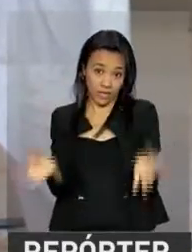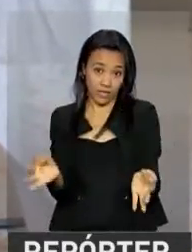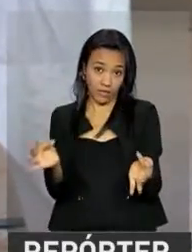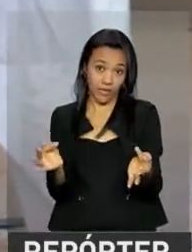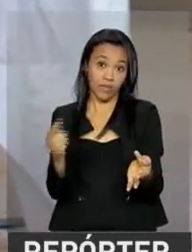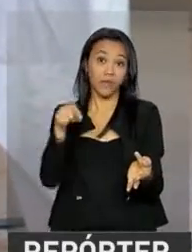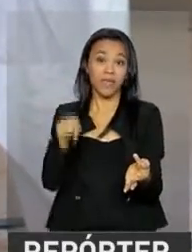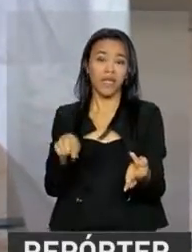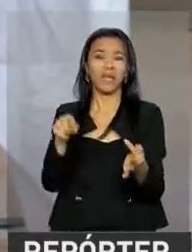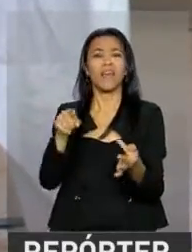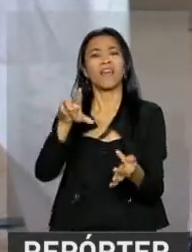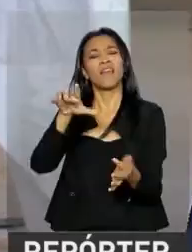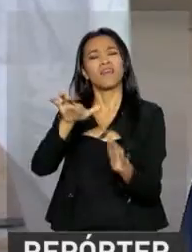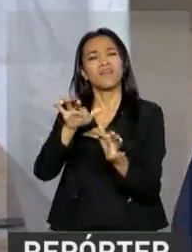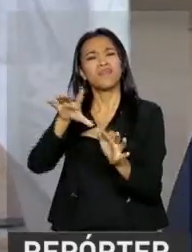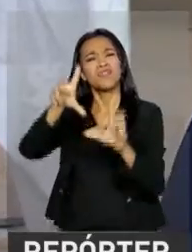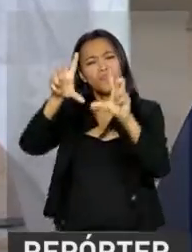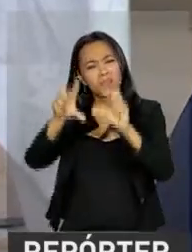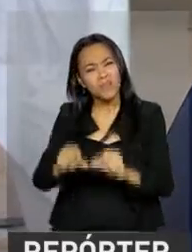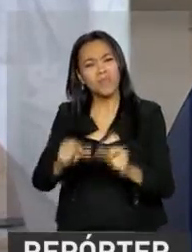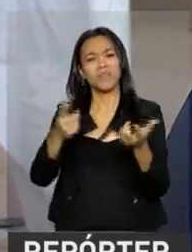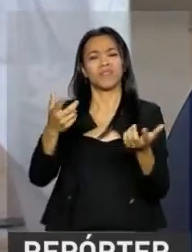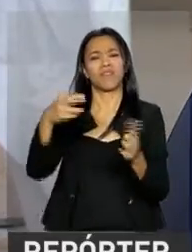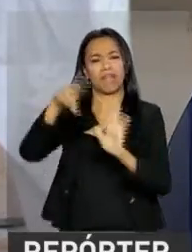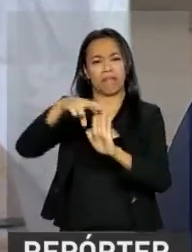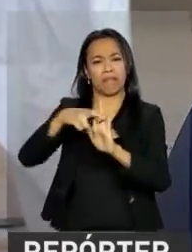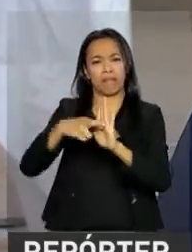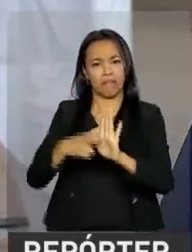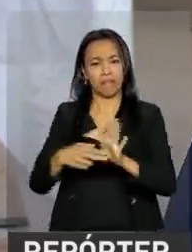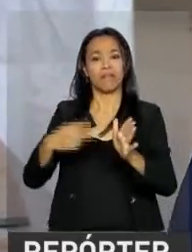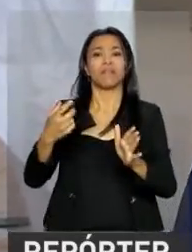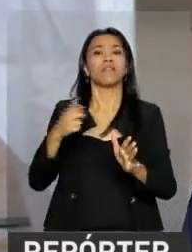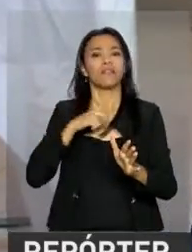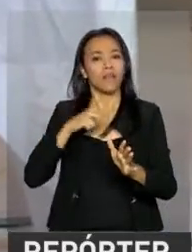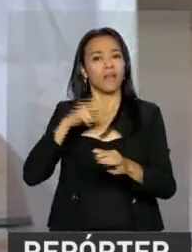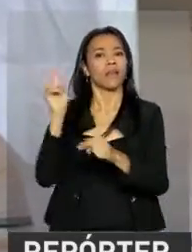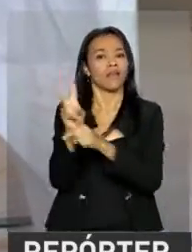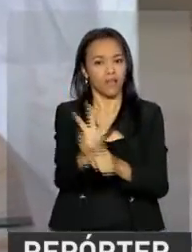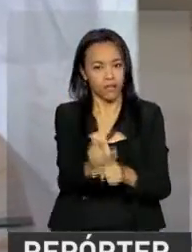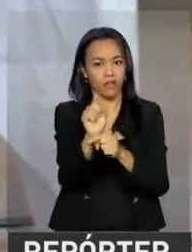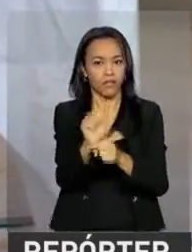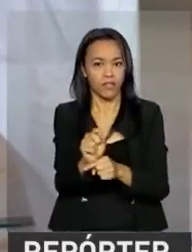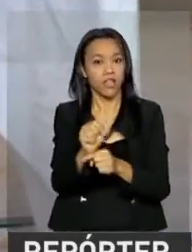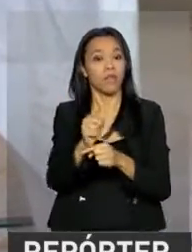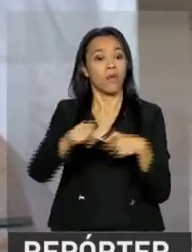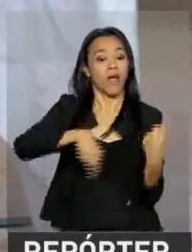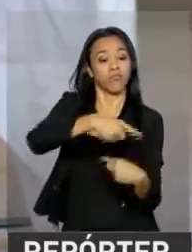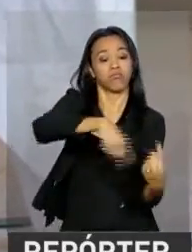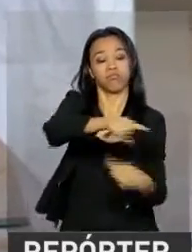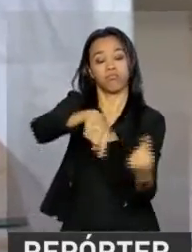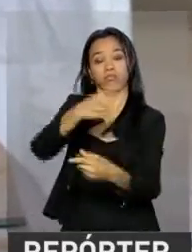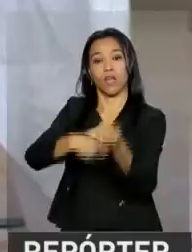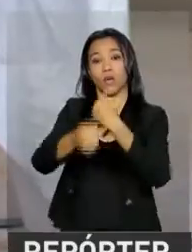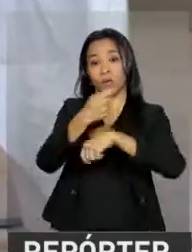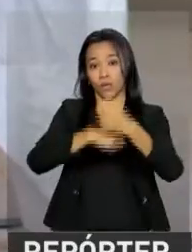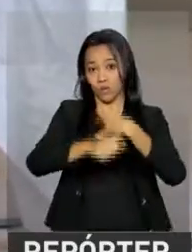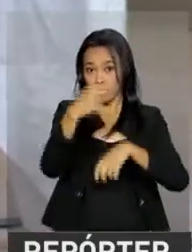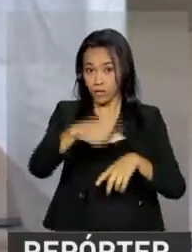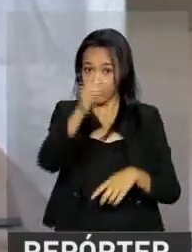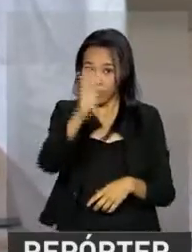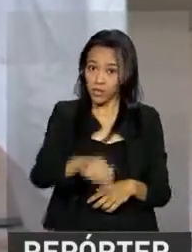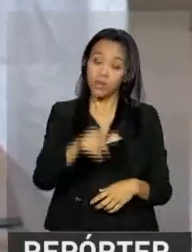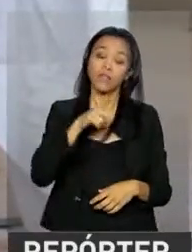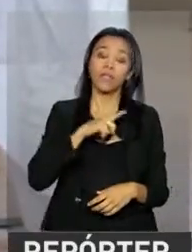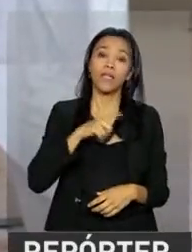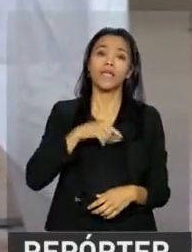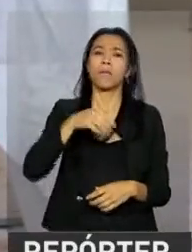significa menos burocracia, mais crédito para movimentar a economia brasileira. A parceria prevê a liberação de mais